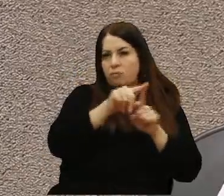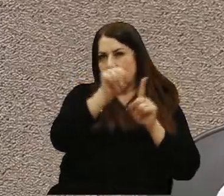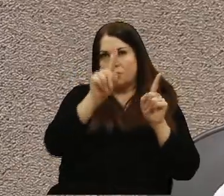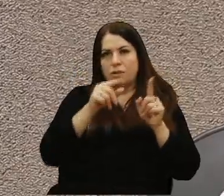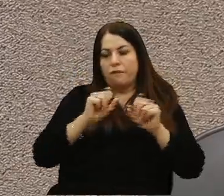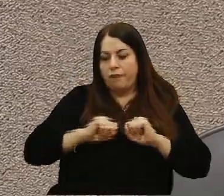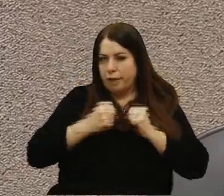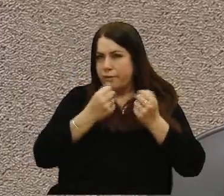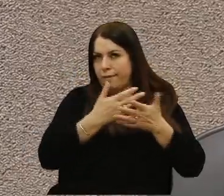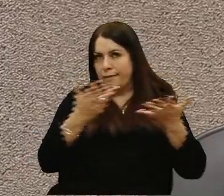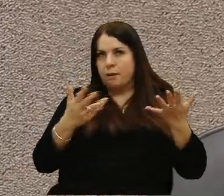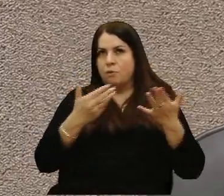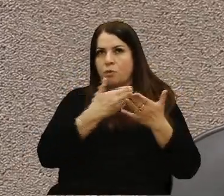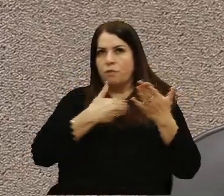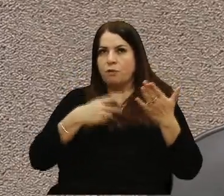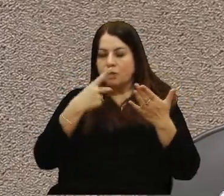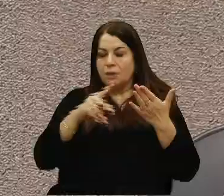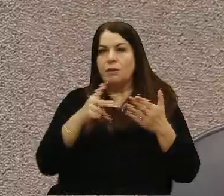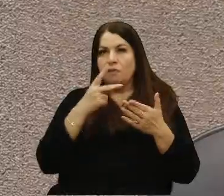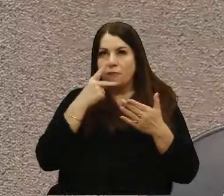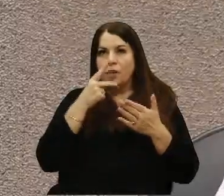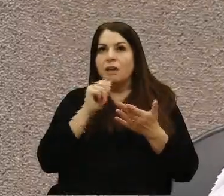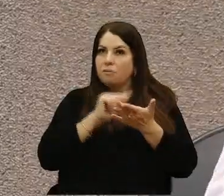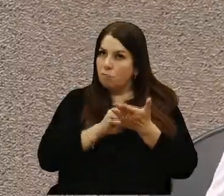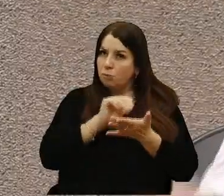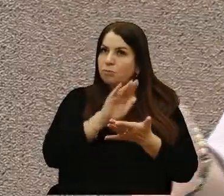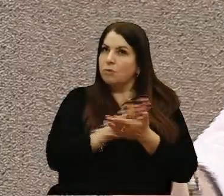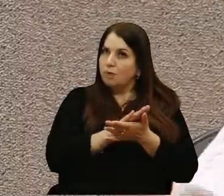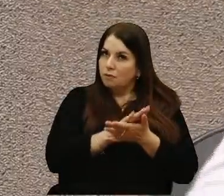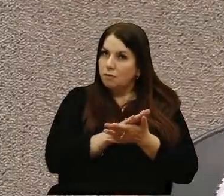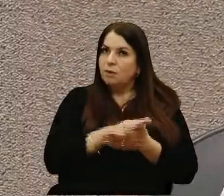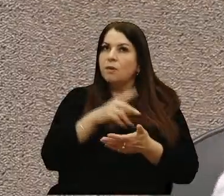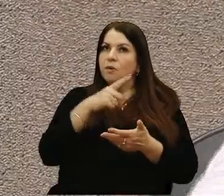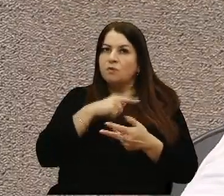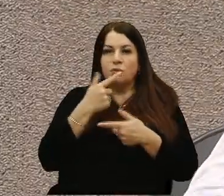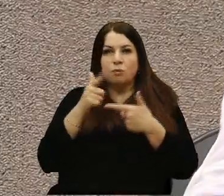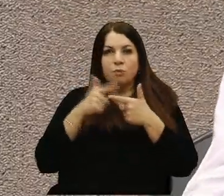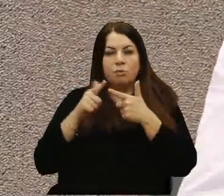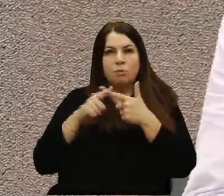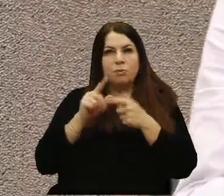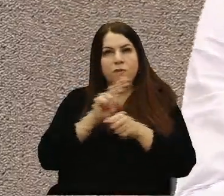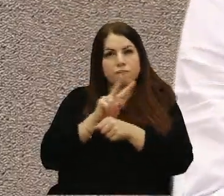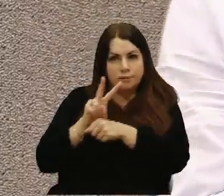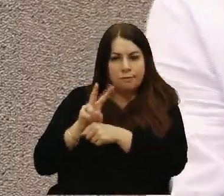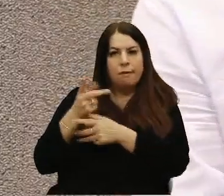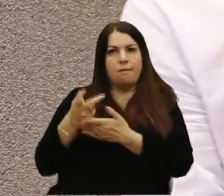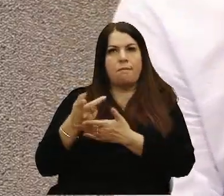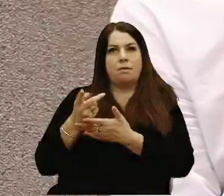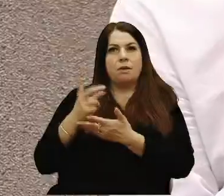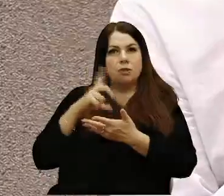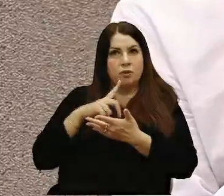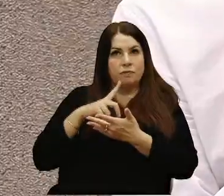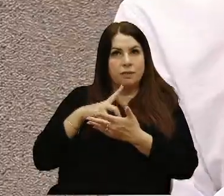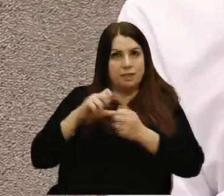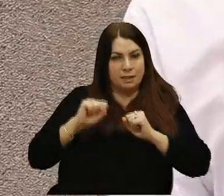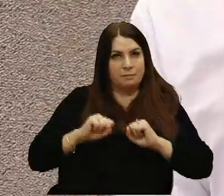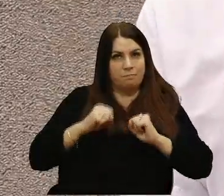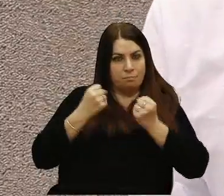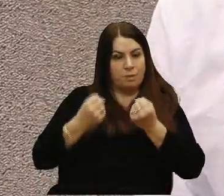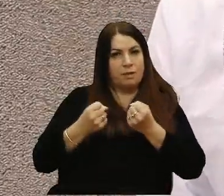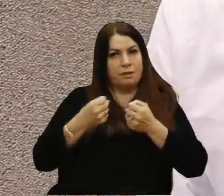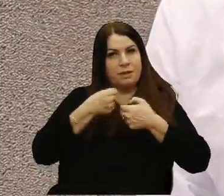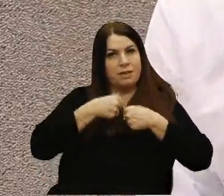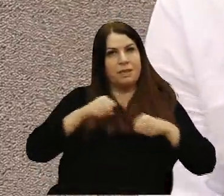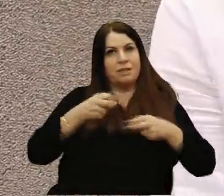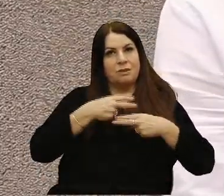para a questão do governo dele. Aqui eu estou falando que ele multava quando tinha algum problema e fiscalizava. Se tivesse esse empenho da Secretaria de